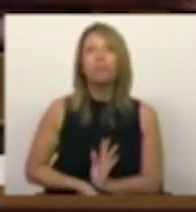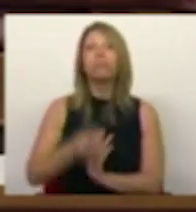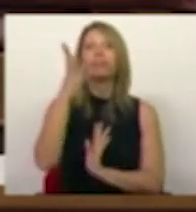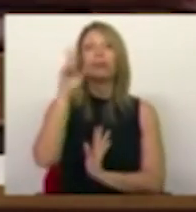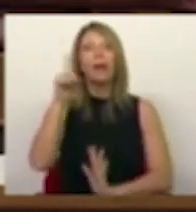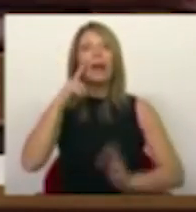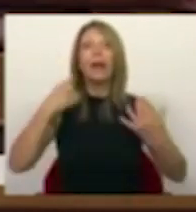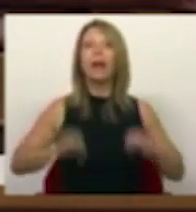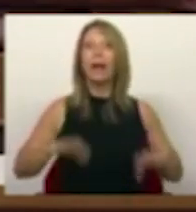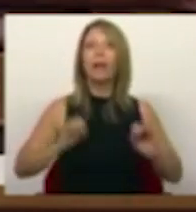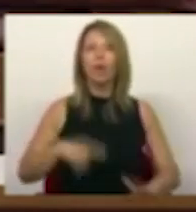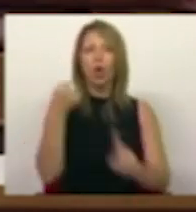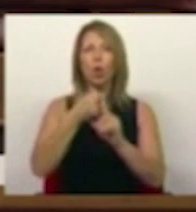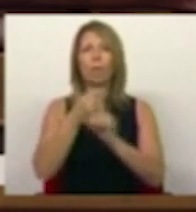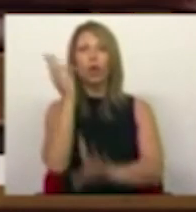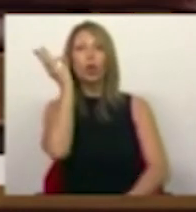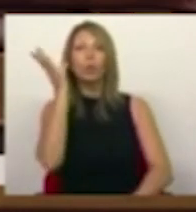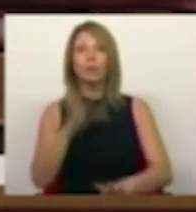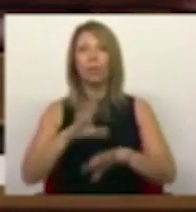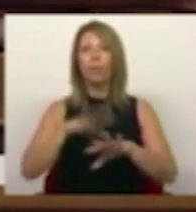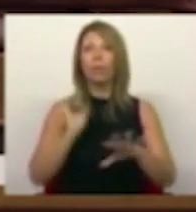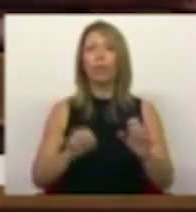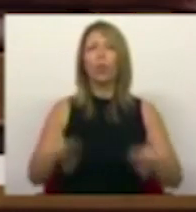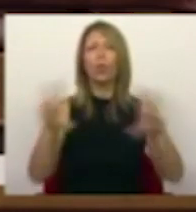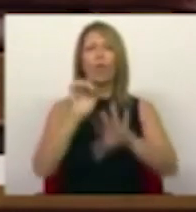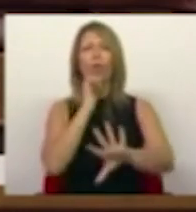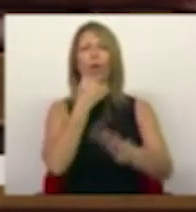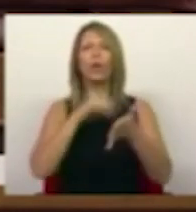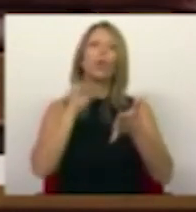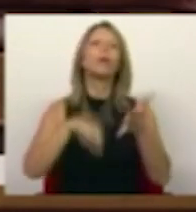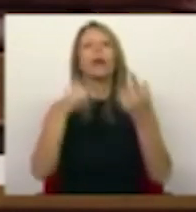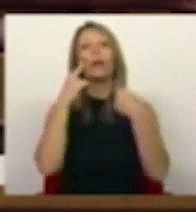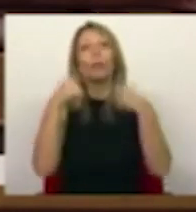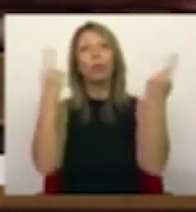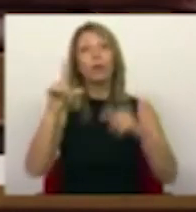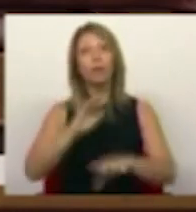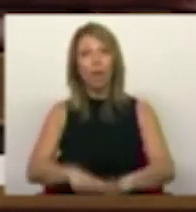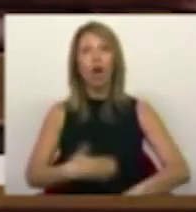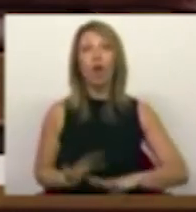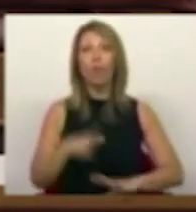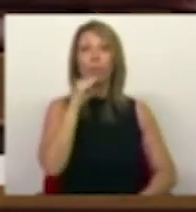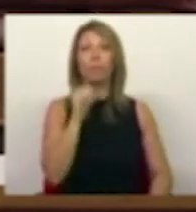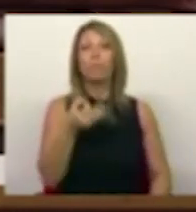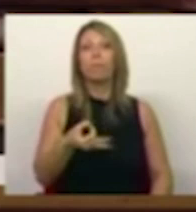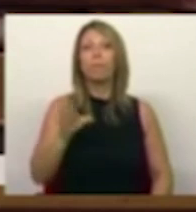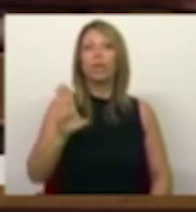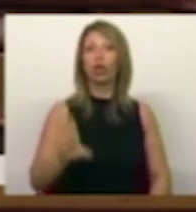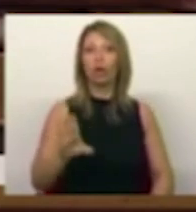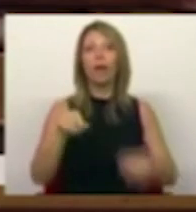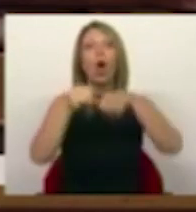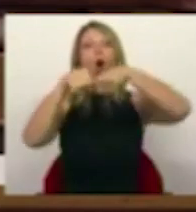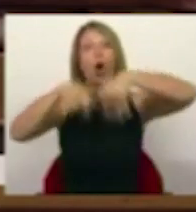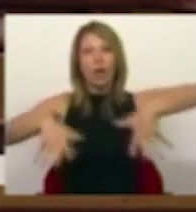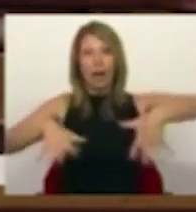corrupção, desde o novo Código dos Contratos Públicos até ao reforço da Polícia Judiciária sob o ponto de vista